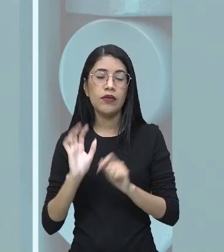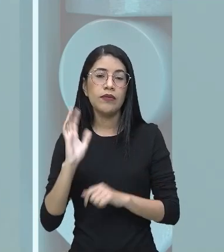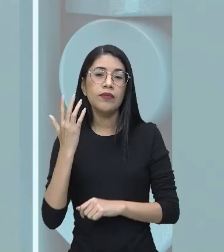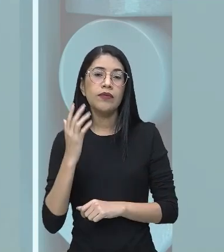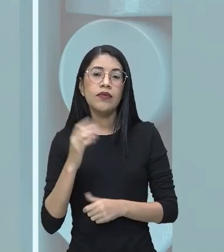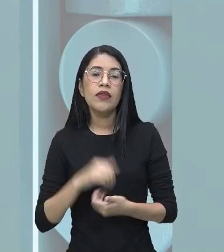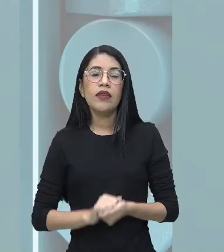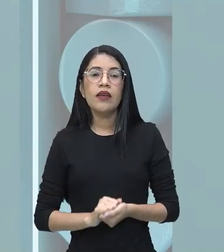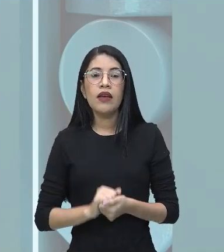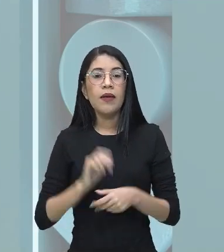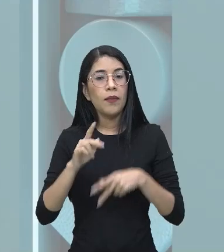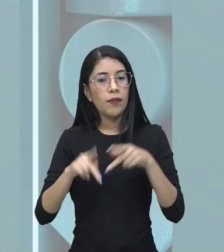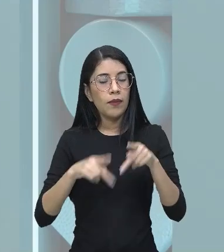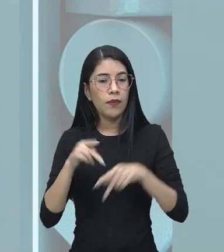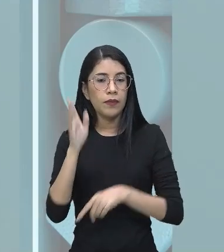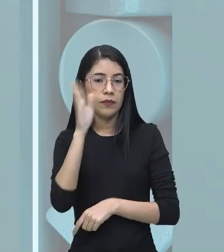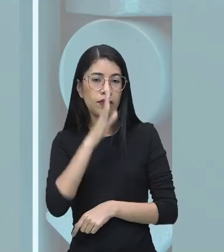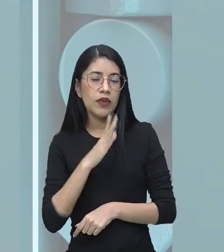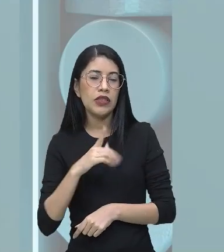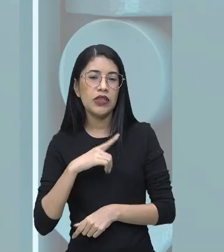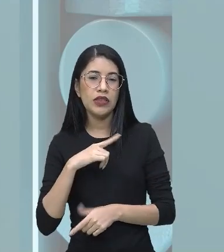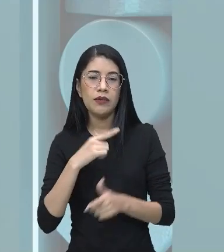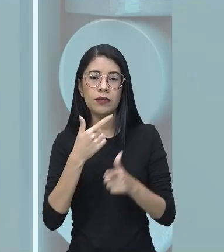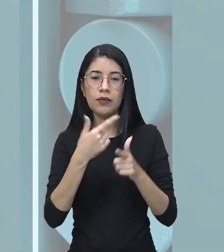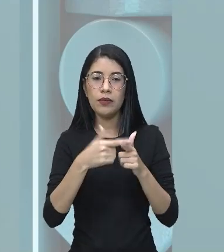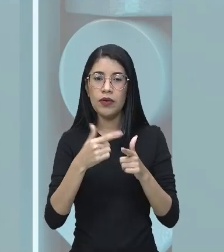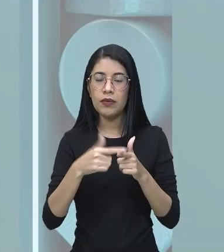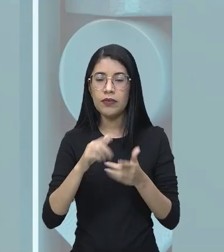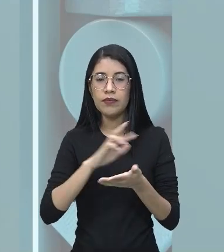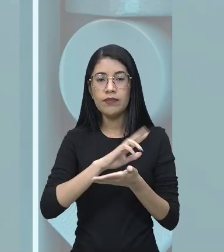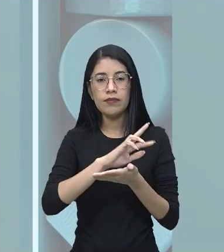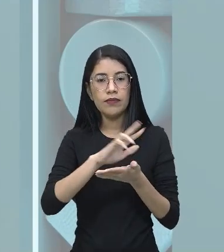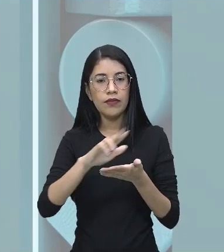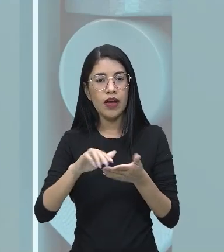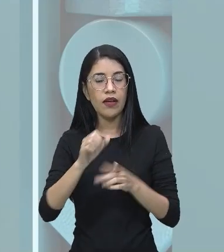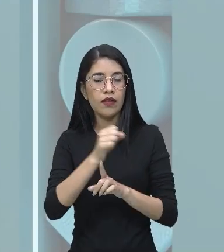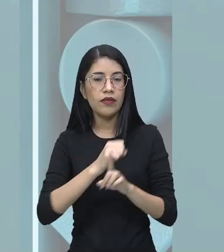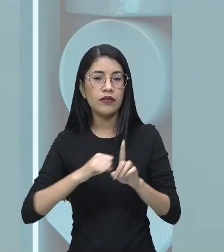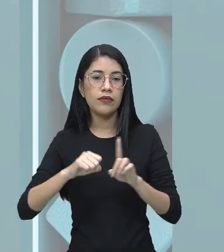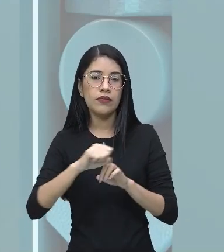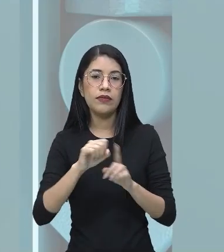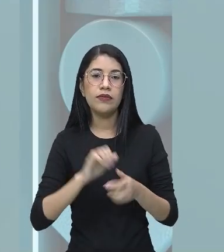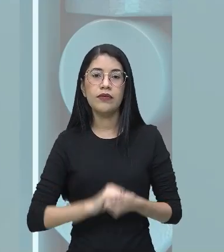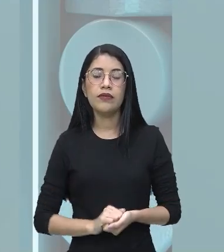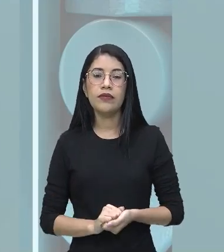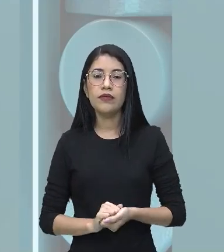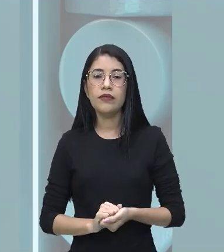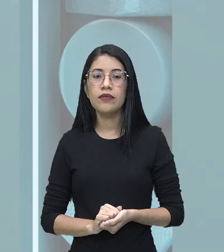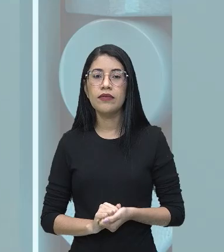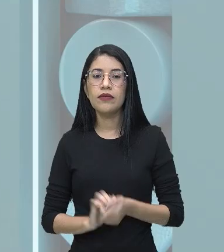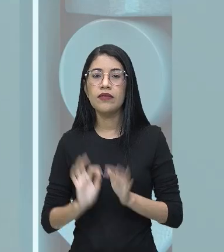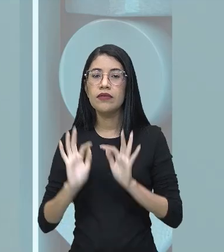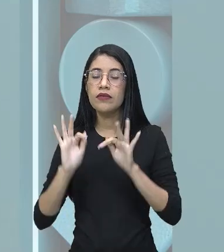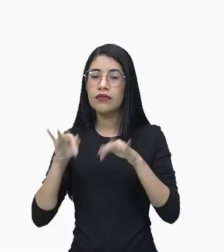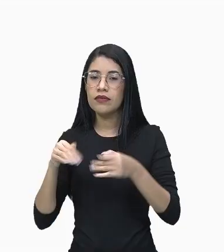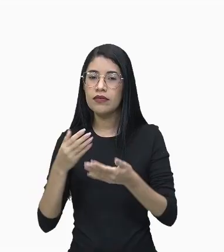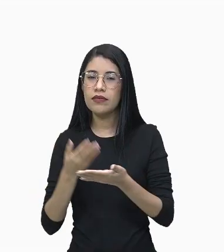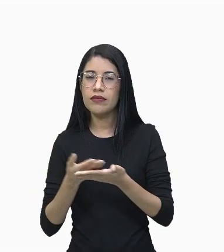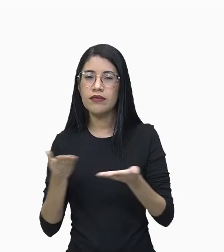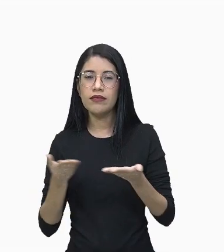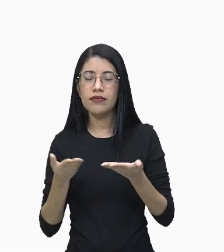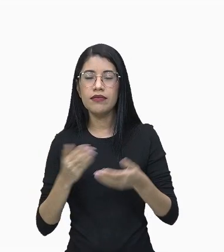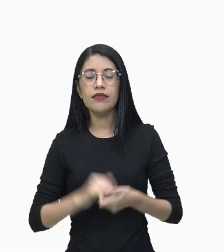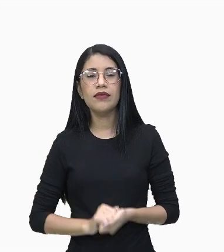contexto, está passando por muitas questões, muitas problemáticas sociais. E para finalizar essa aula, temos a nossa